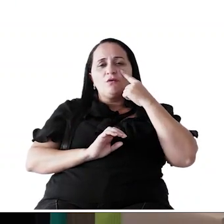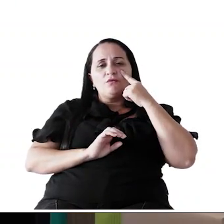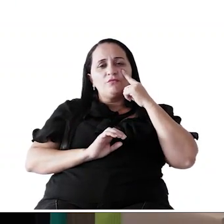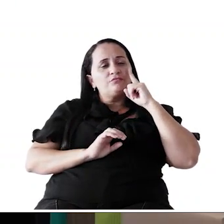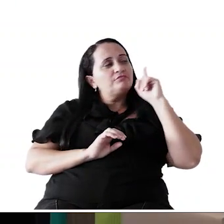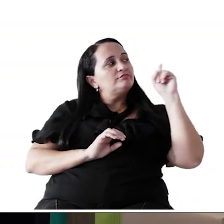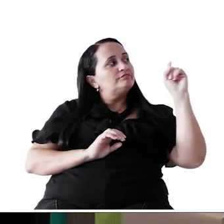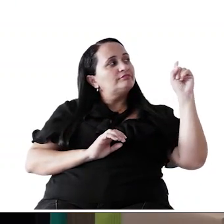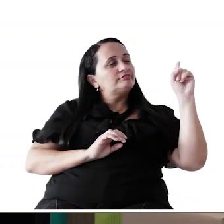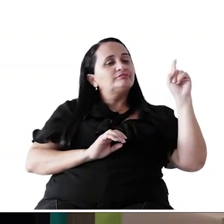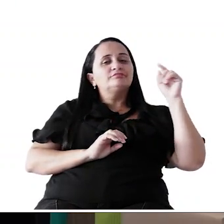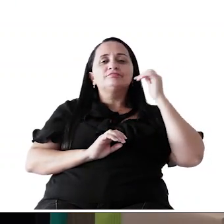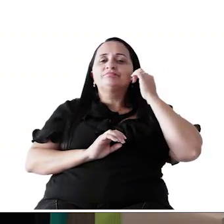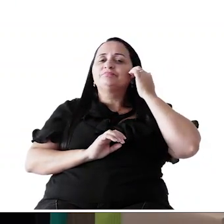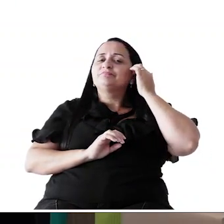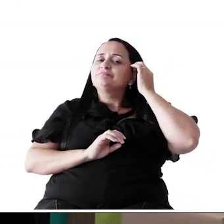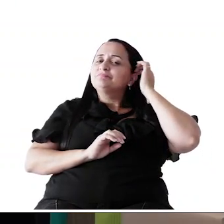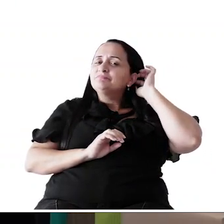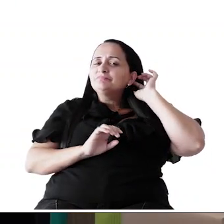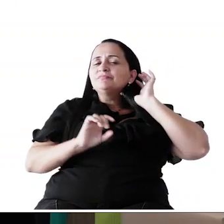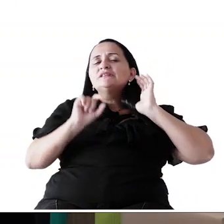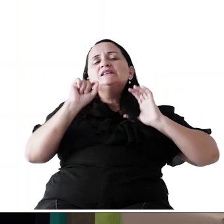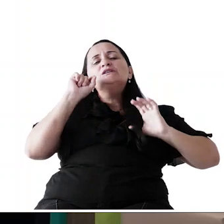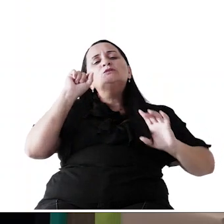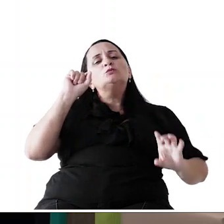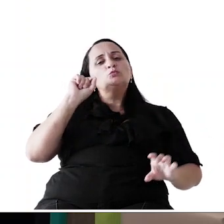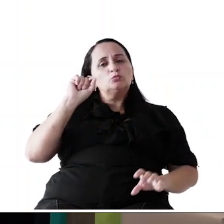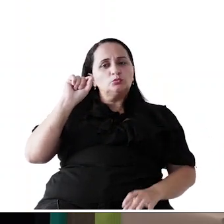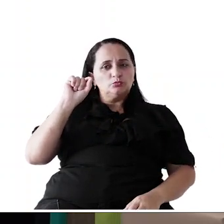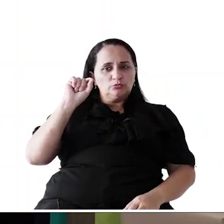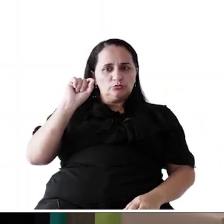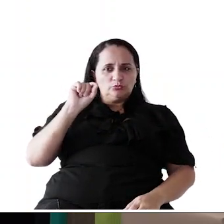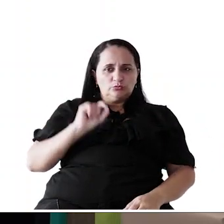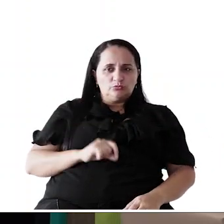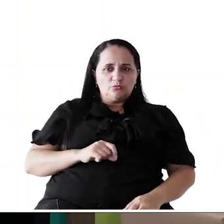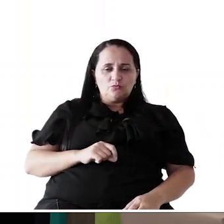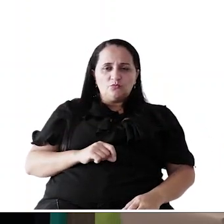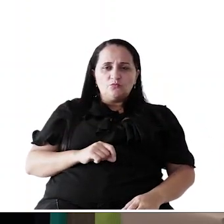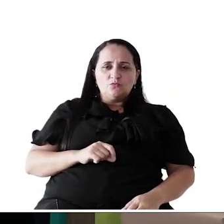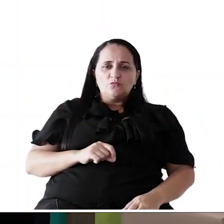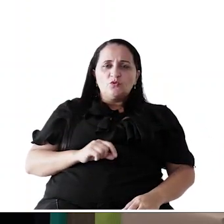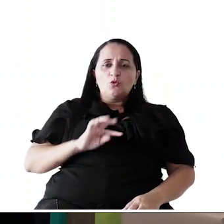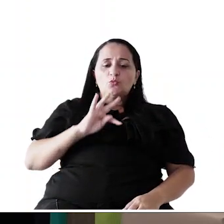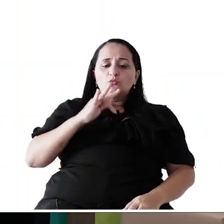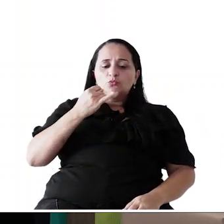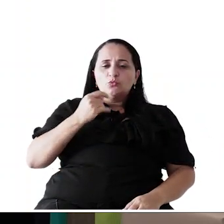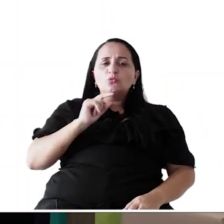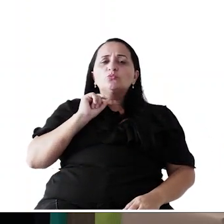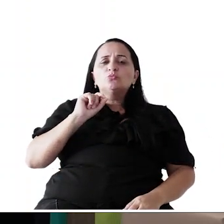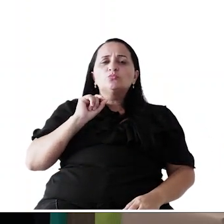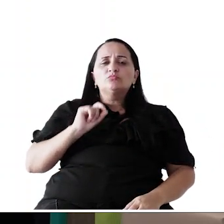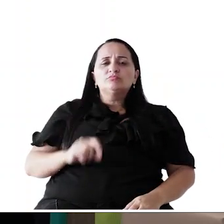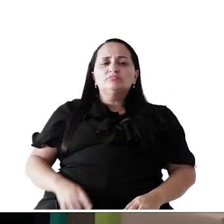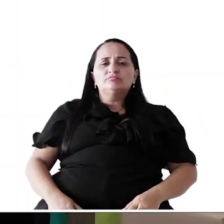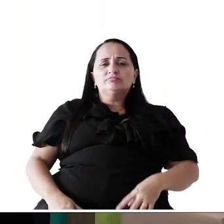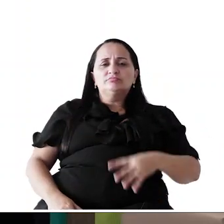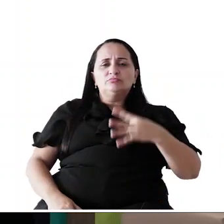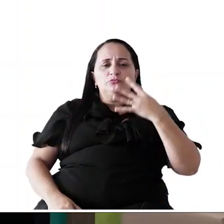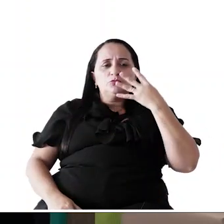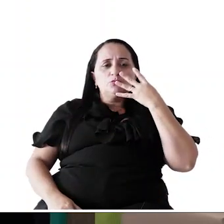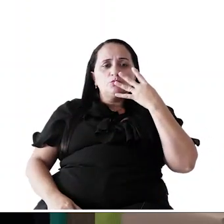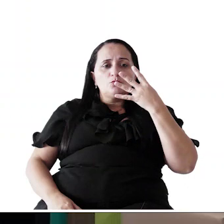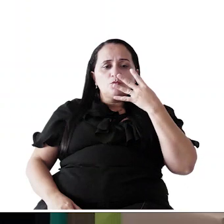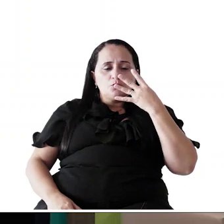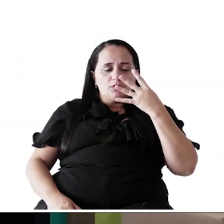minha xícara, e nós vamos dividir o todo dela são 4